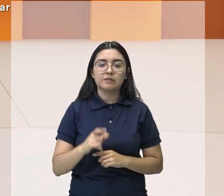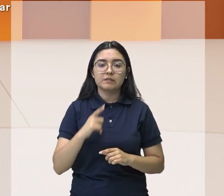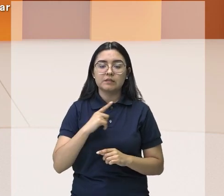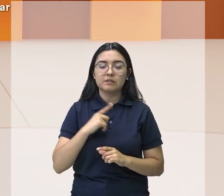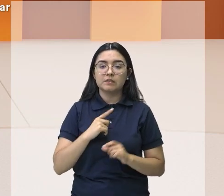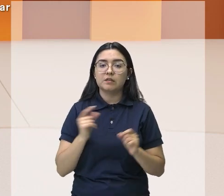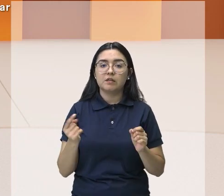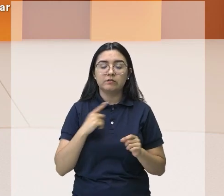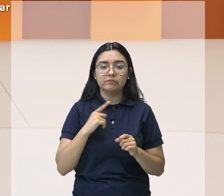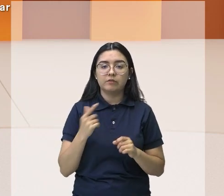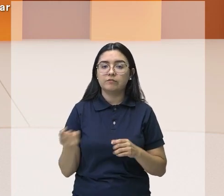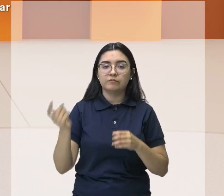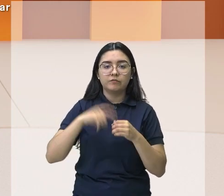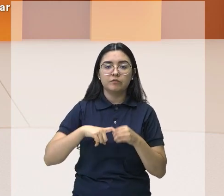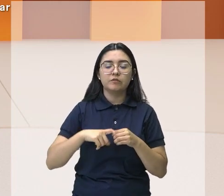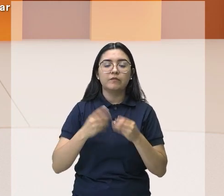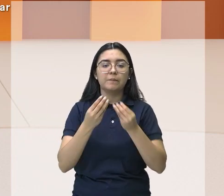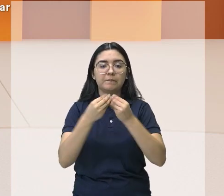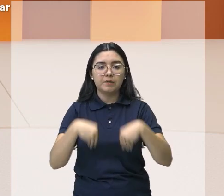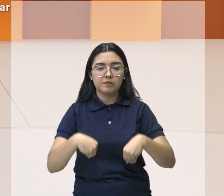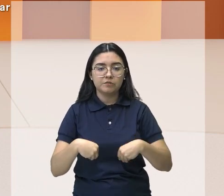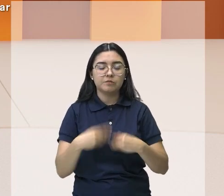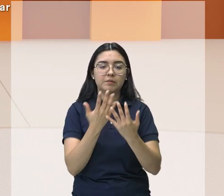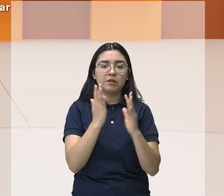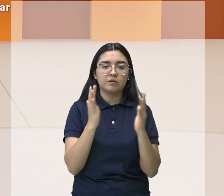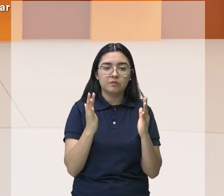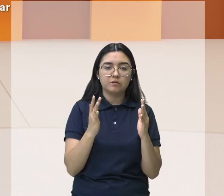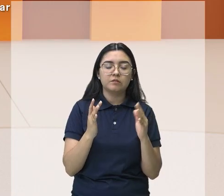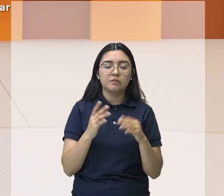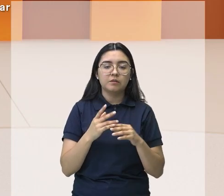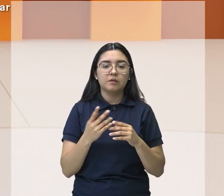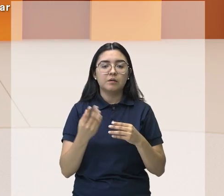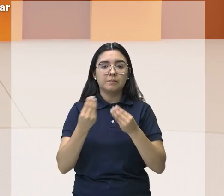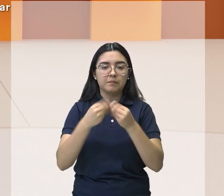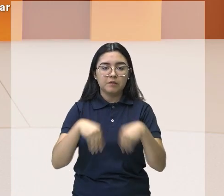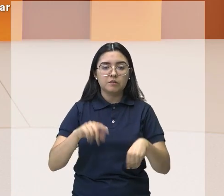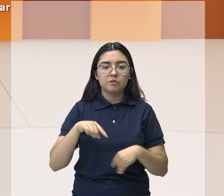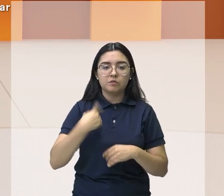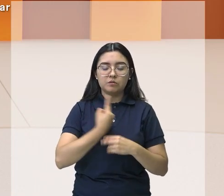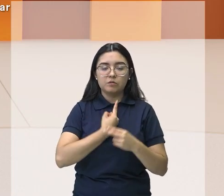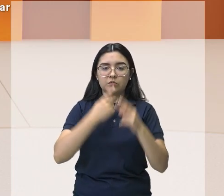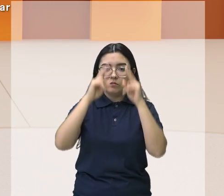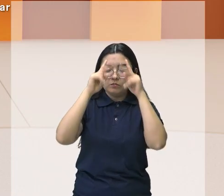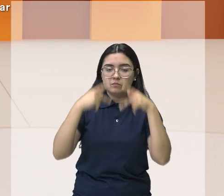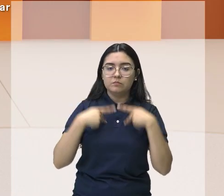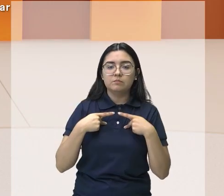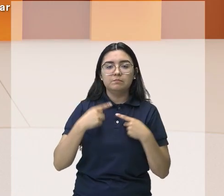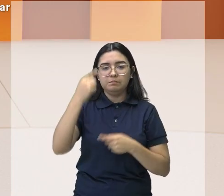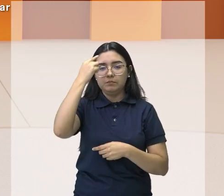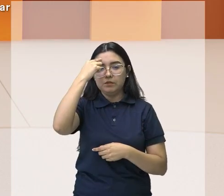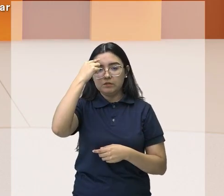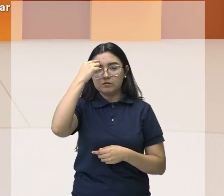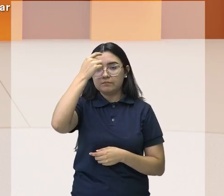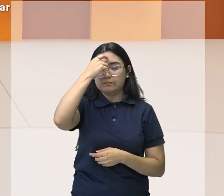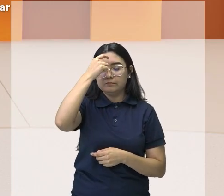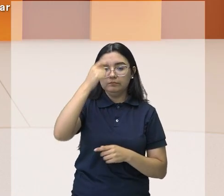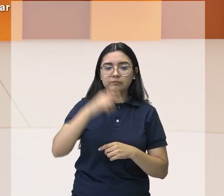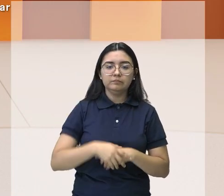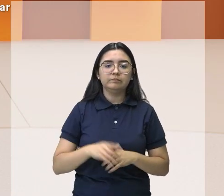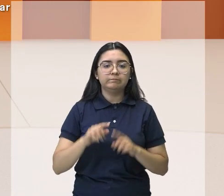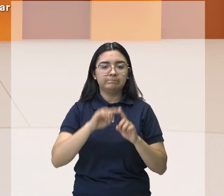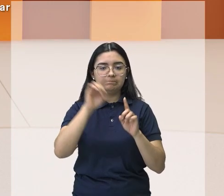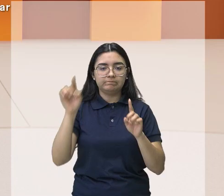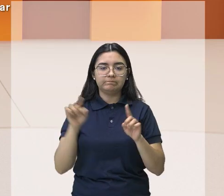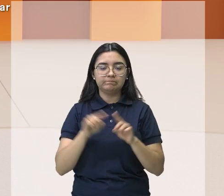círculo não fechar, é prejuízo para a natureza, é prejuízo para nós. Pensem de forma circular